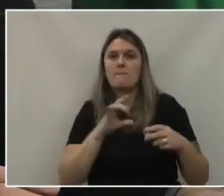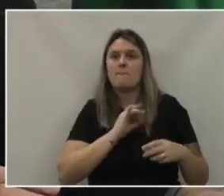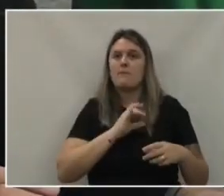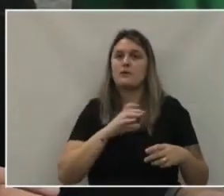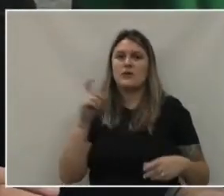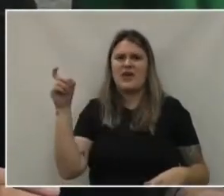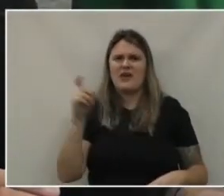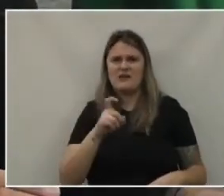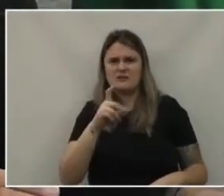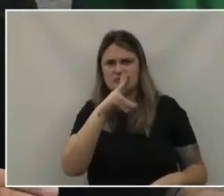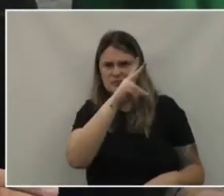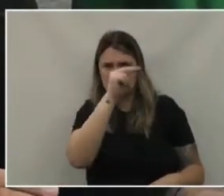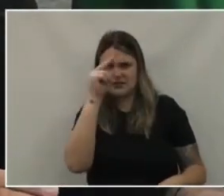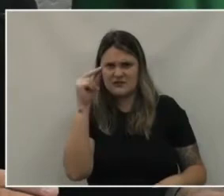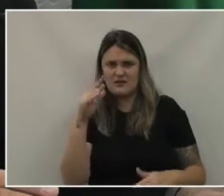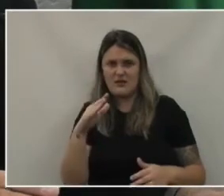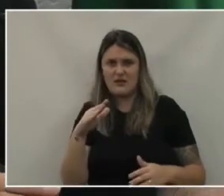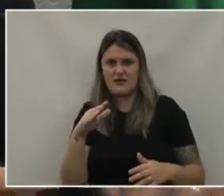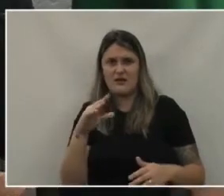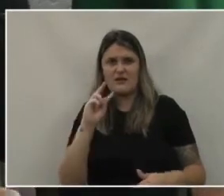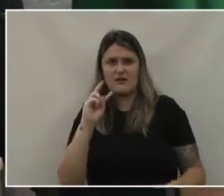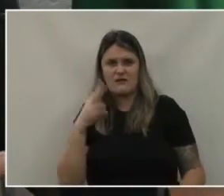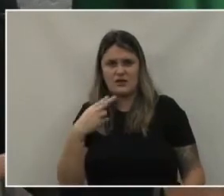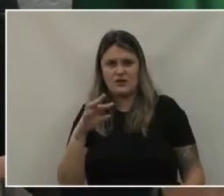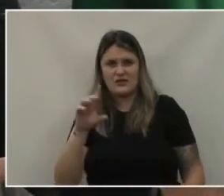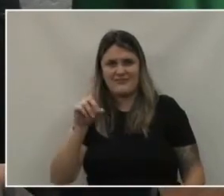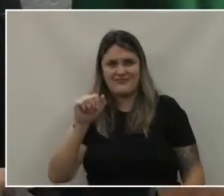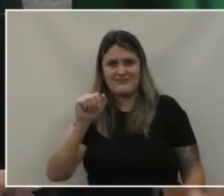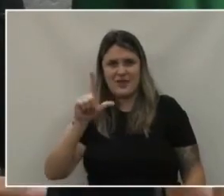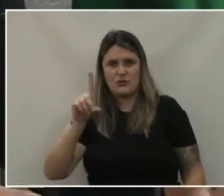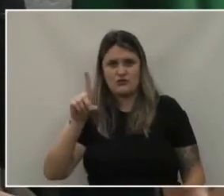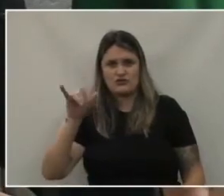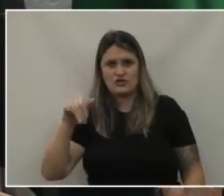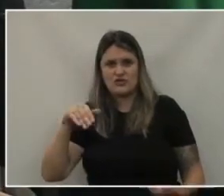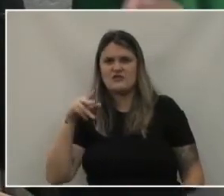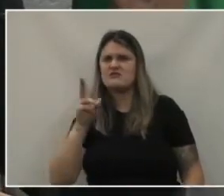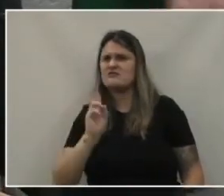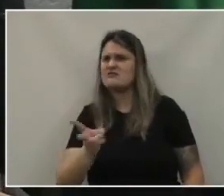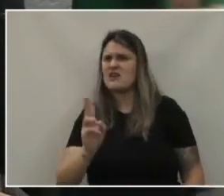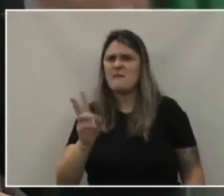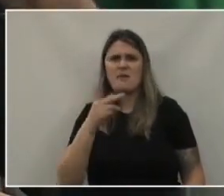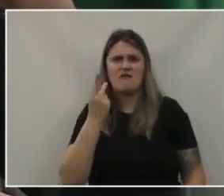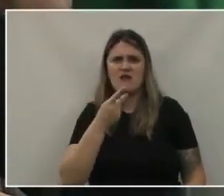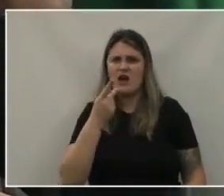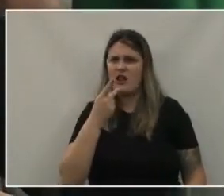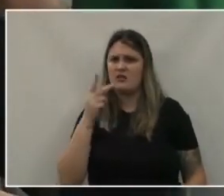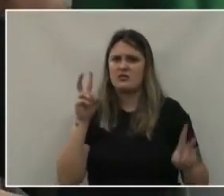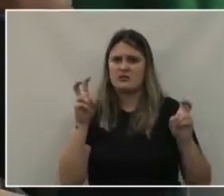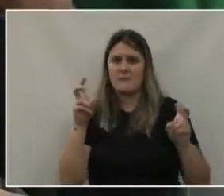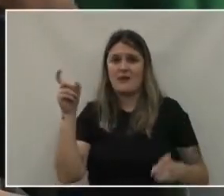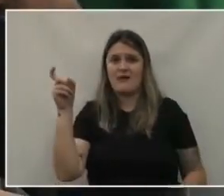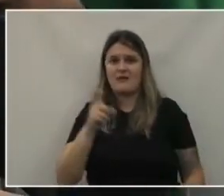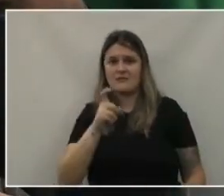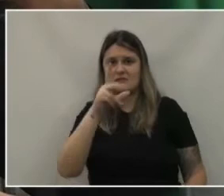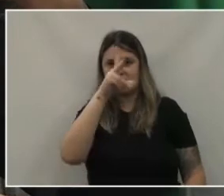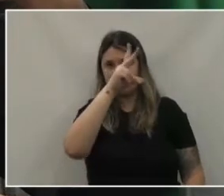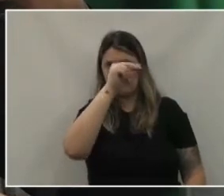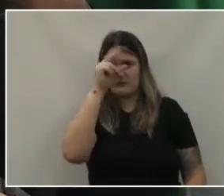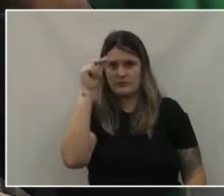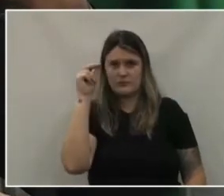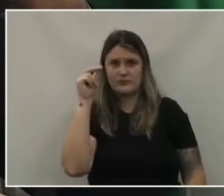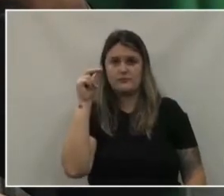ex-presidente desta casa, o Daldim, até nas redes sociais fala sobre isso, um ex-funcionário aí da